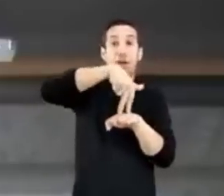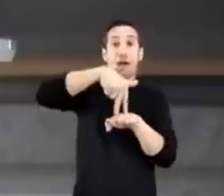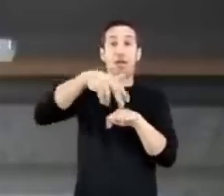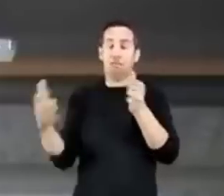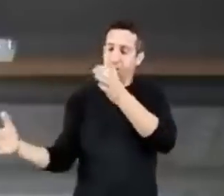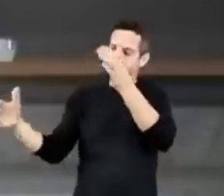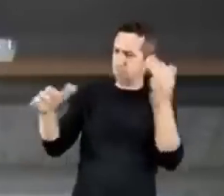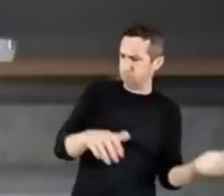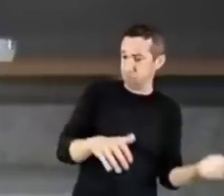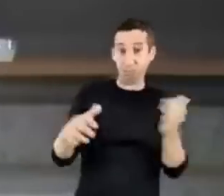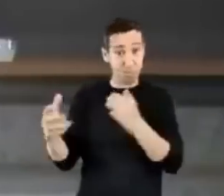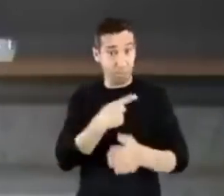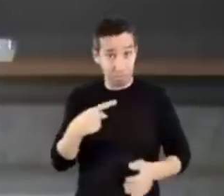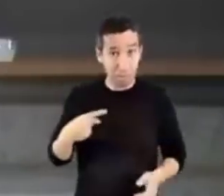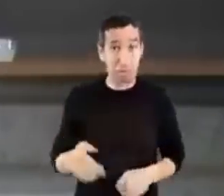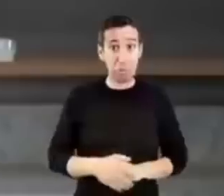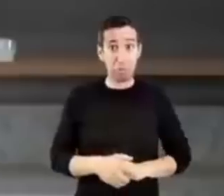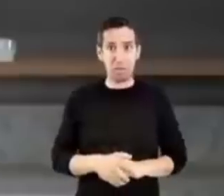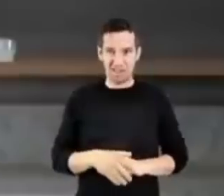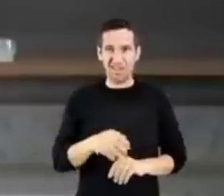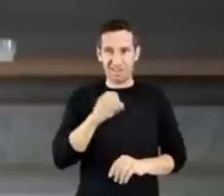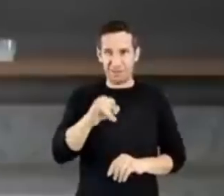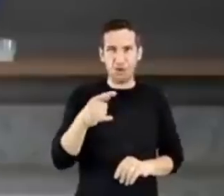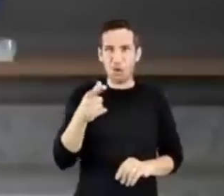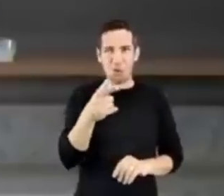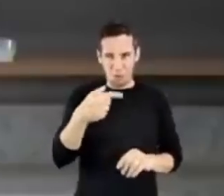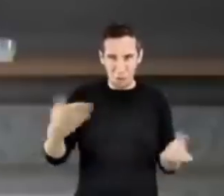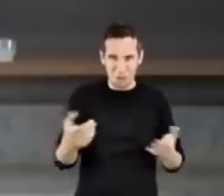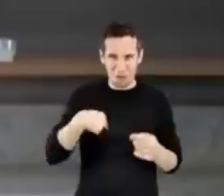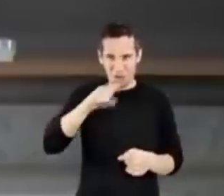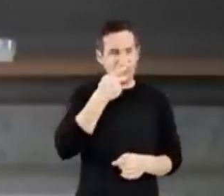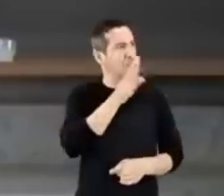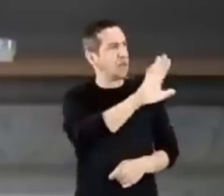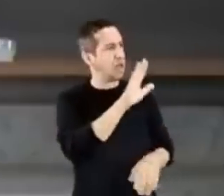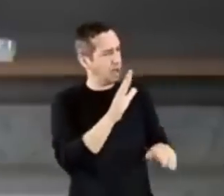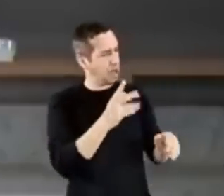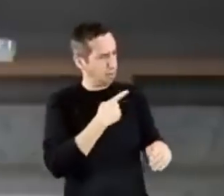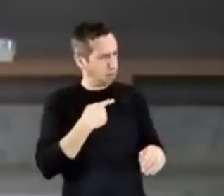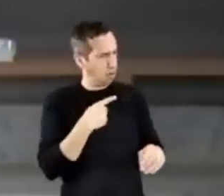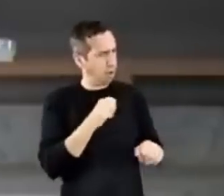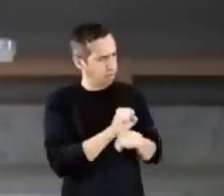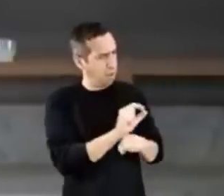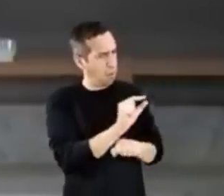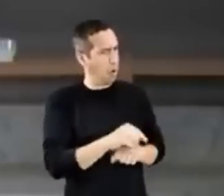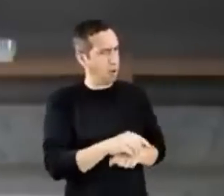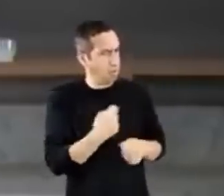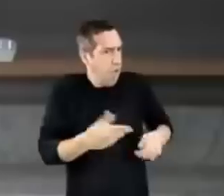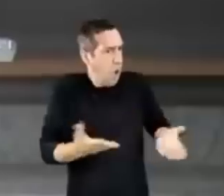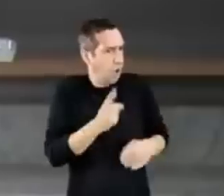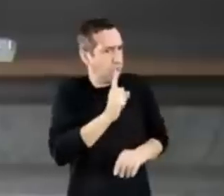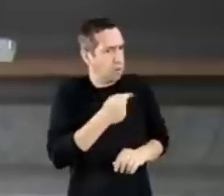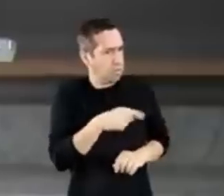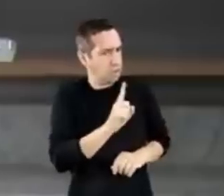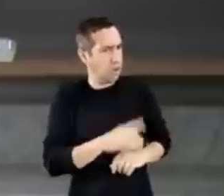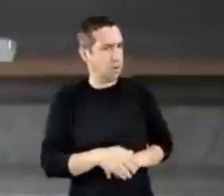qualquer um de nós dele não faça isso né Qualquer um diria espera um pouco mais não precisa fazer isso agora porque muitas vezes